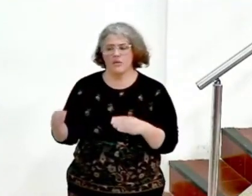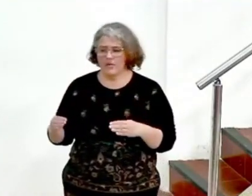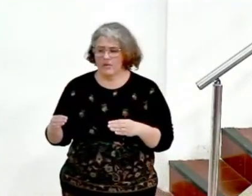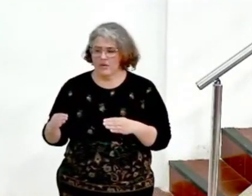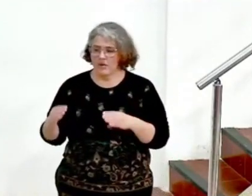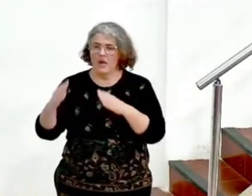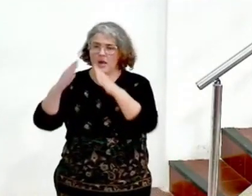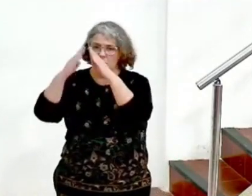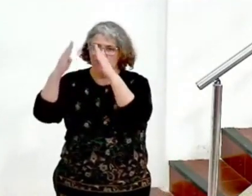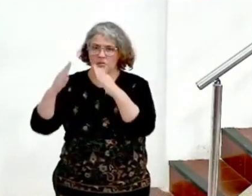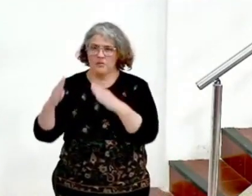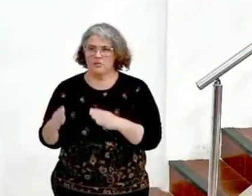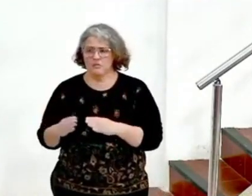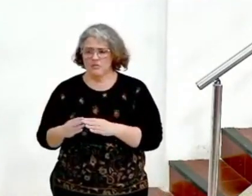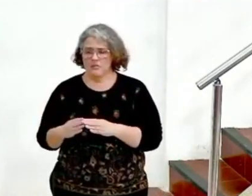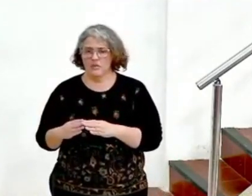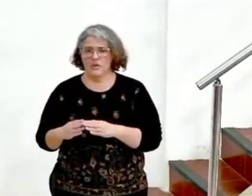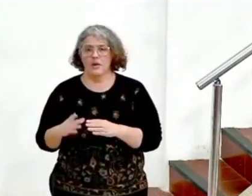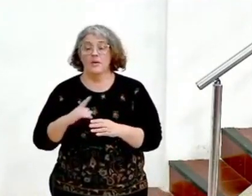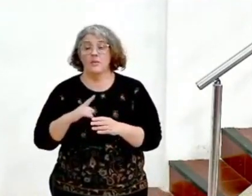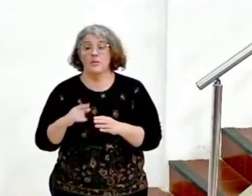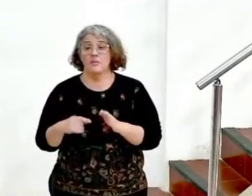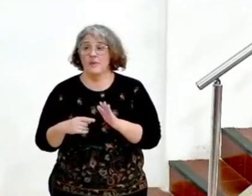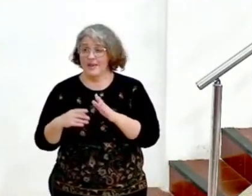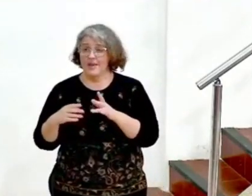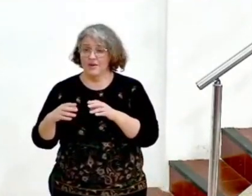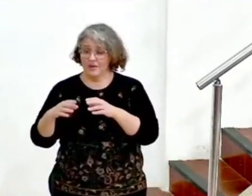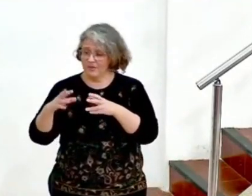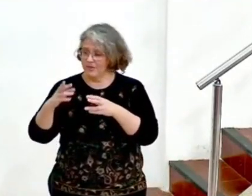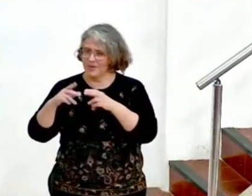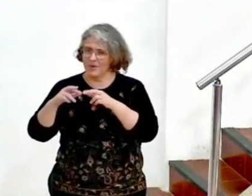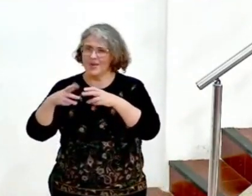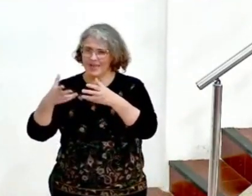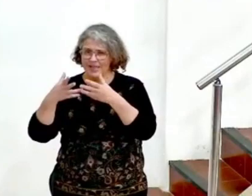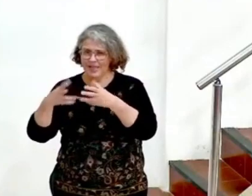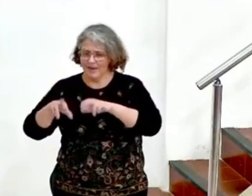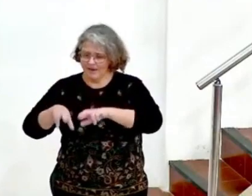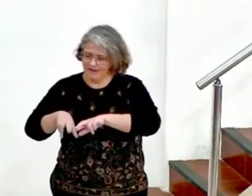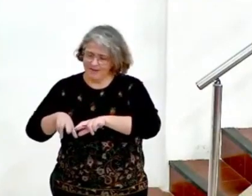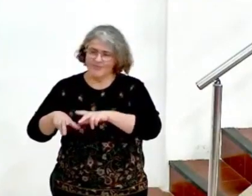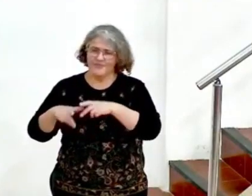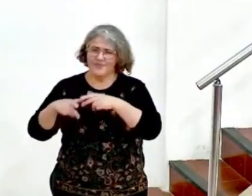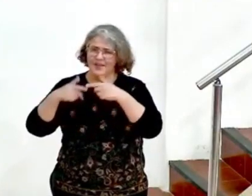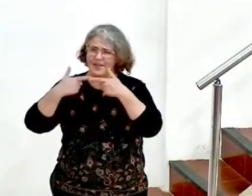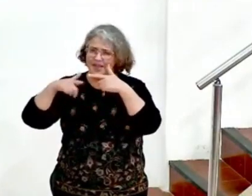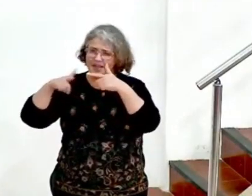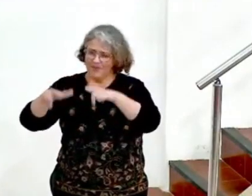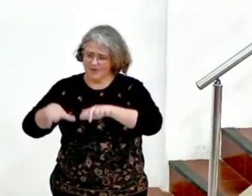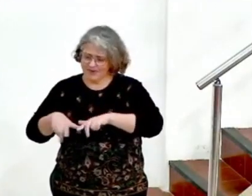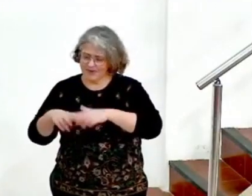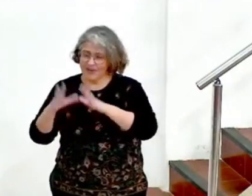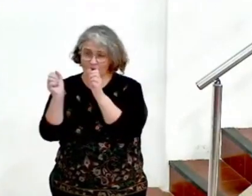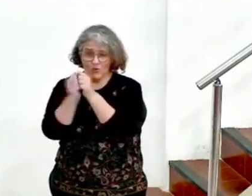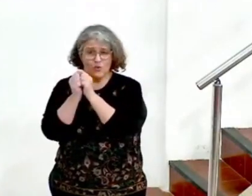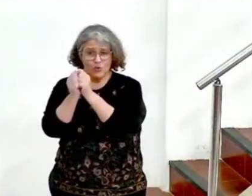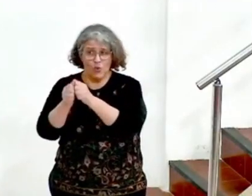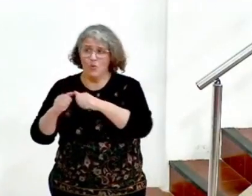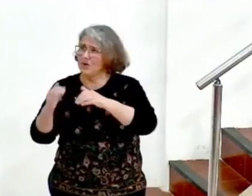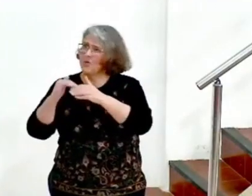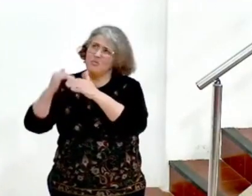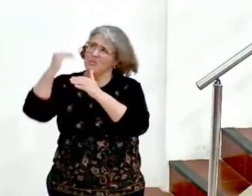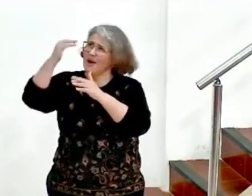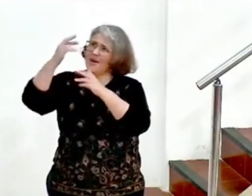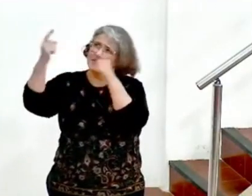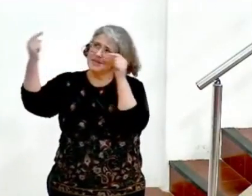intervir para revelar que a salvação agora vem por meio de uma promessa que ele deu a Abraão,